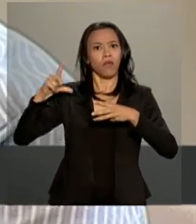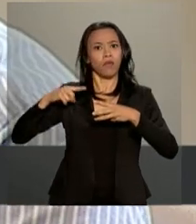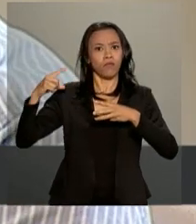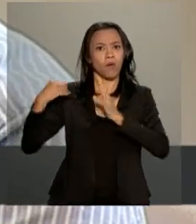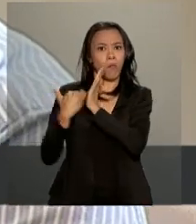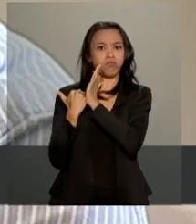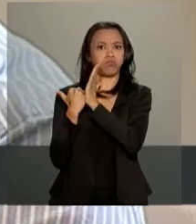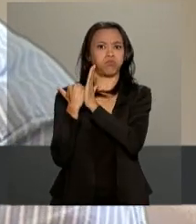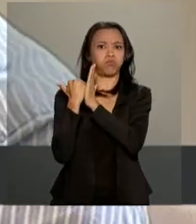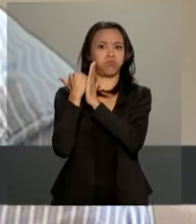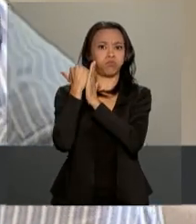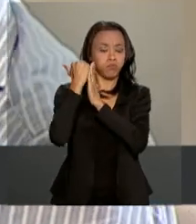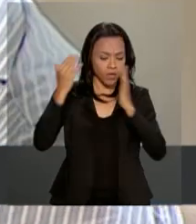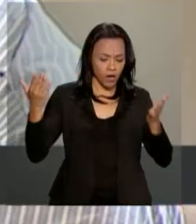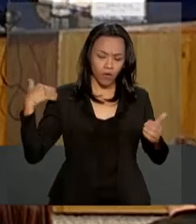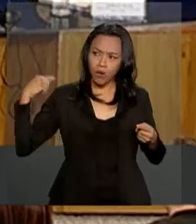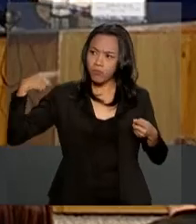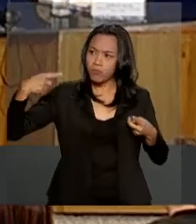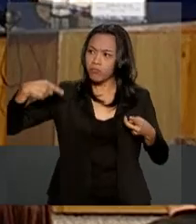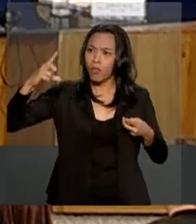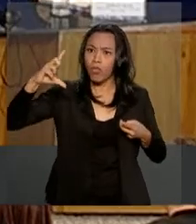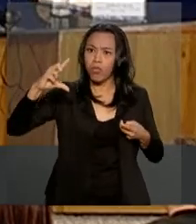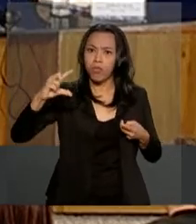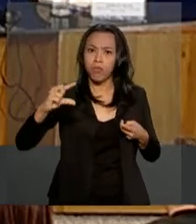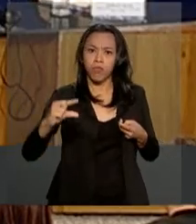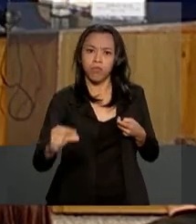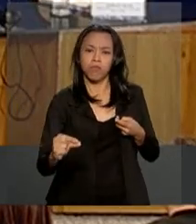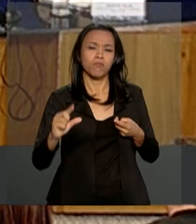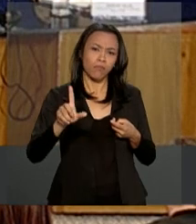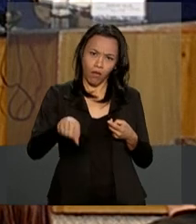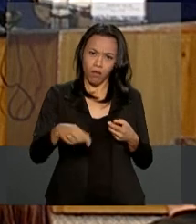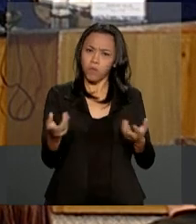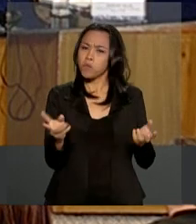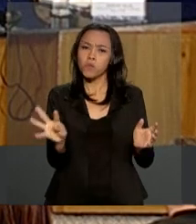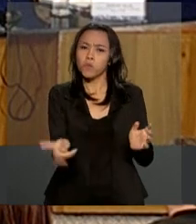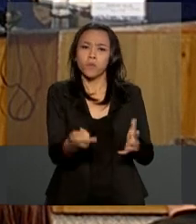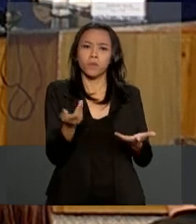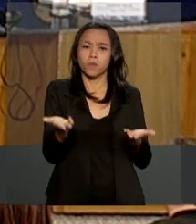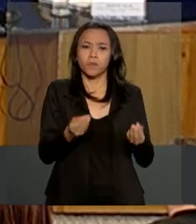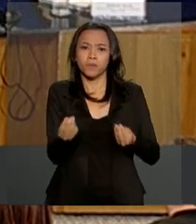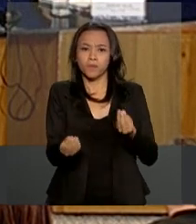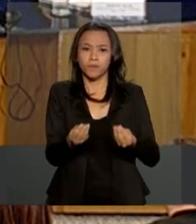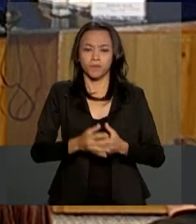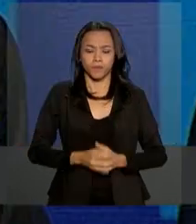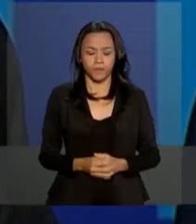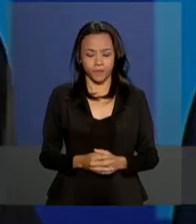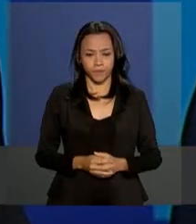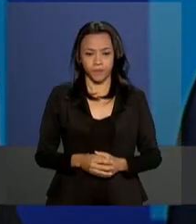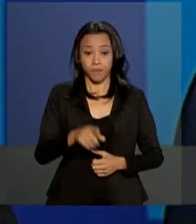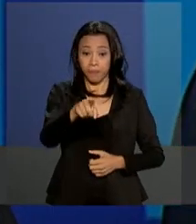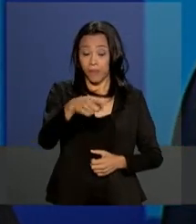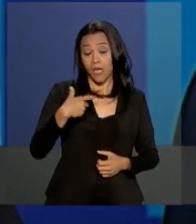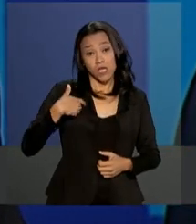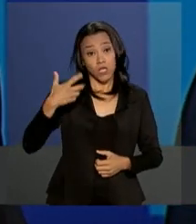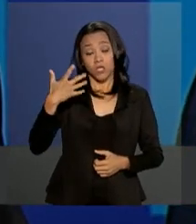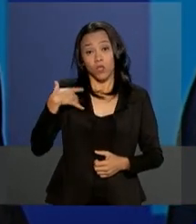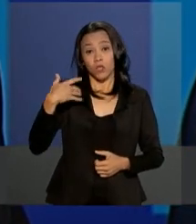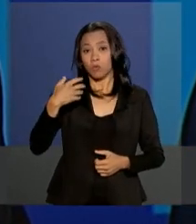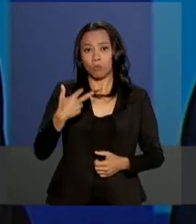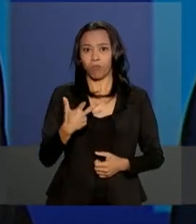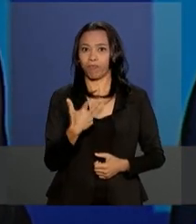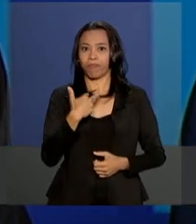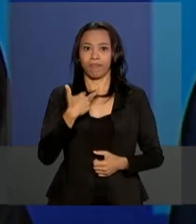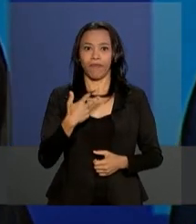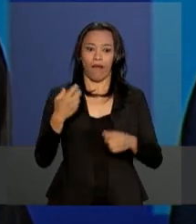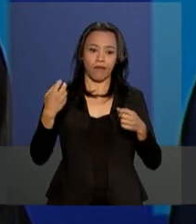fim esse ano a gente teve essa queda eu vou comentar ea eunice também vai não a gente não pode afirmar que esta